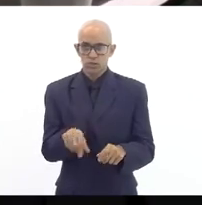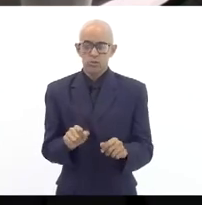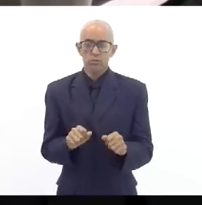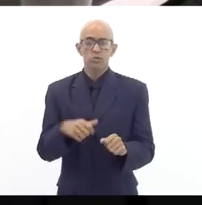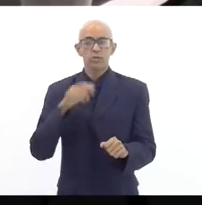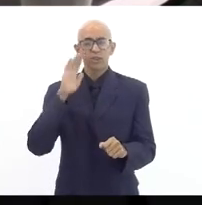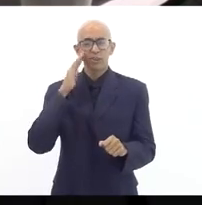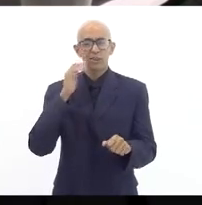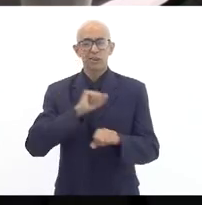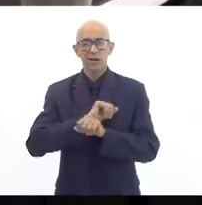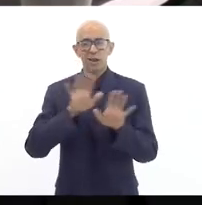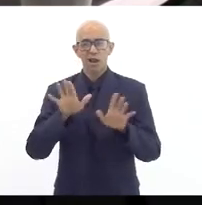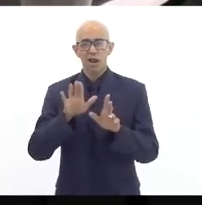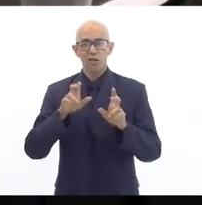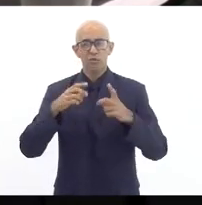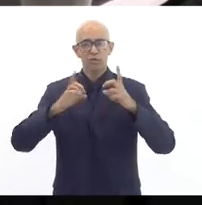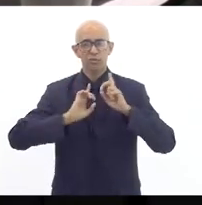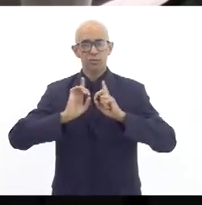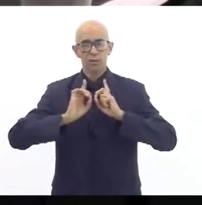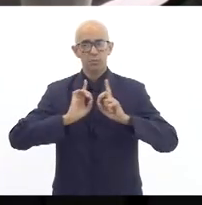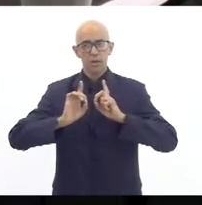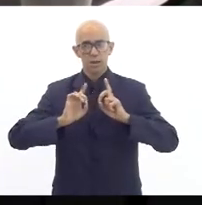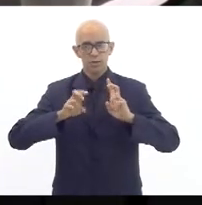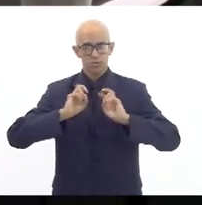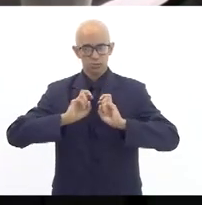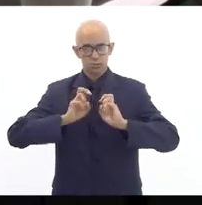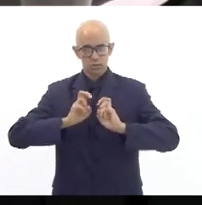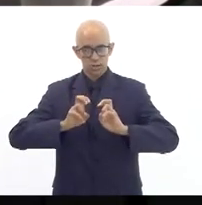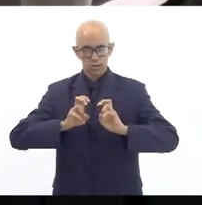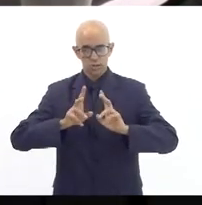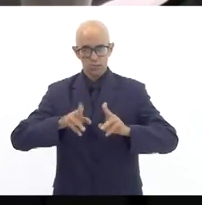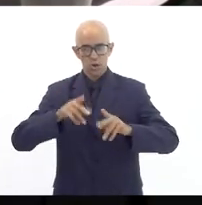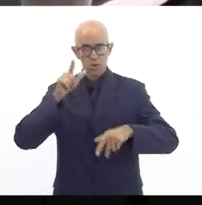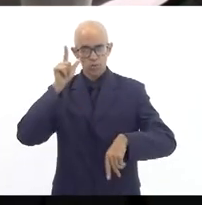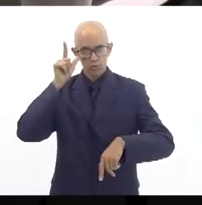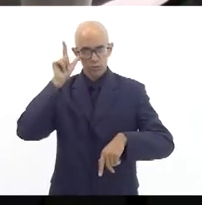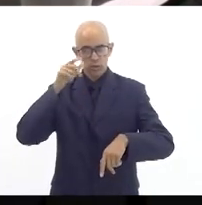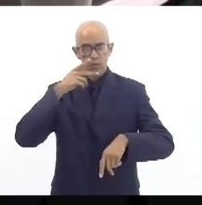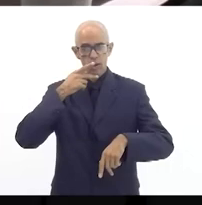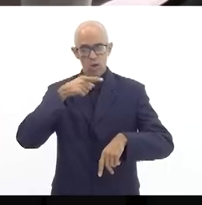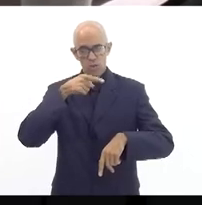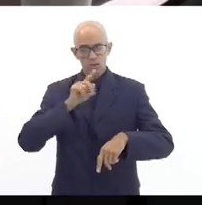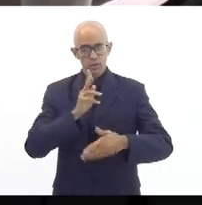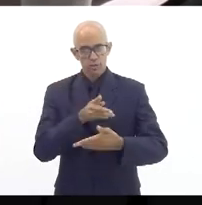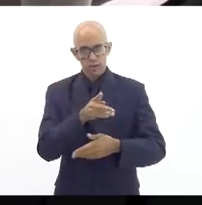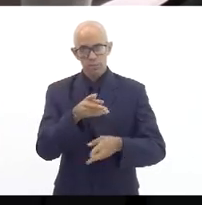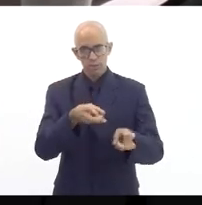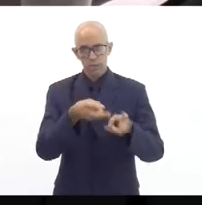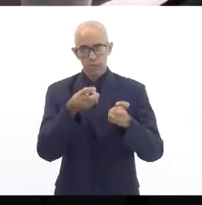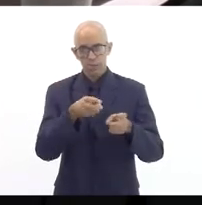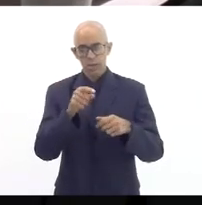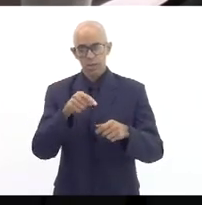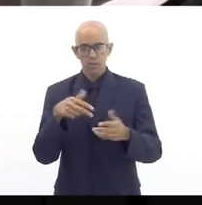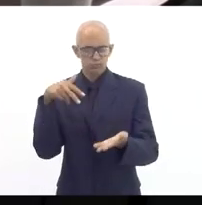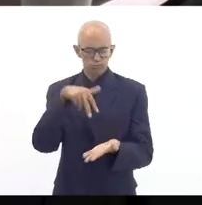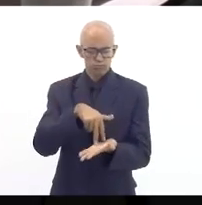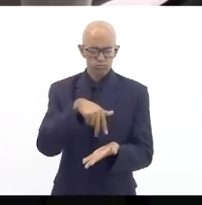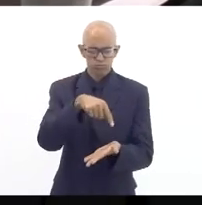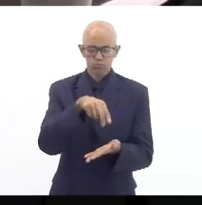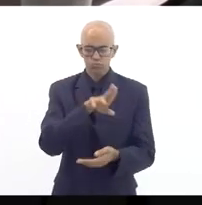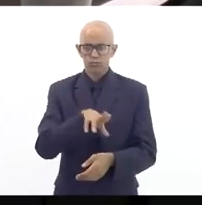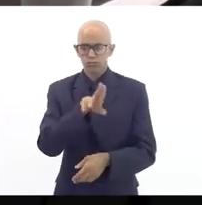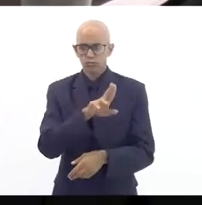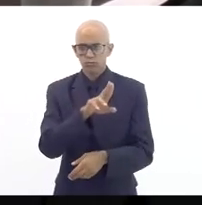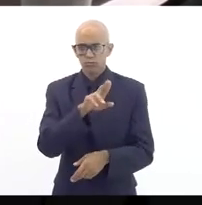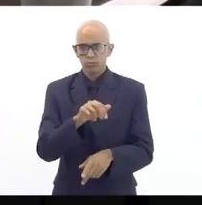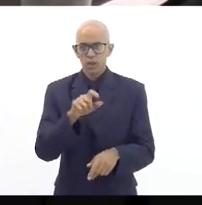um debate sobre os trens, como a Lucinha tem feito esse debate, de sempre se localizar também nesse lugar de usuário. É muito